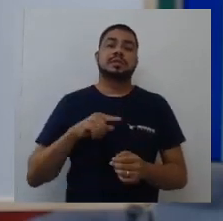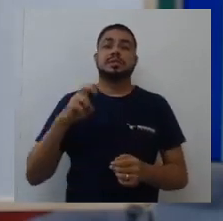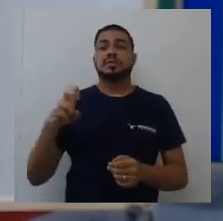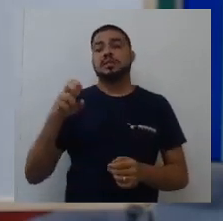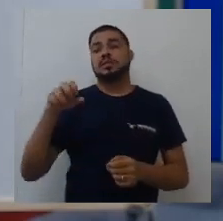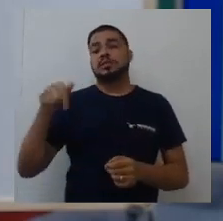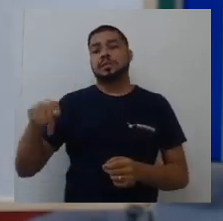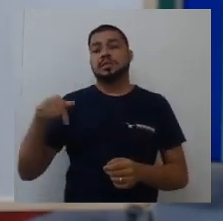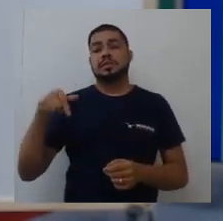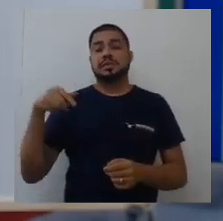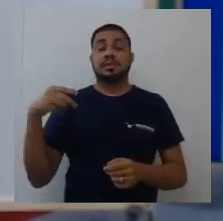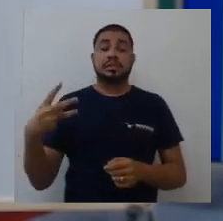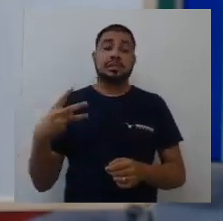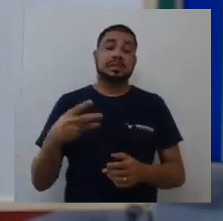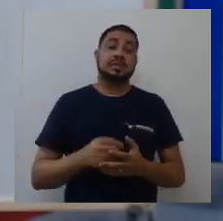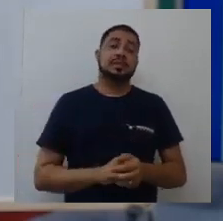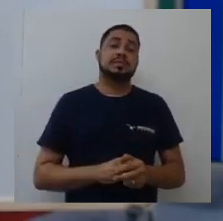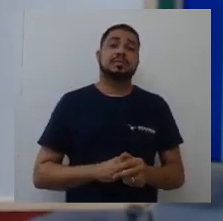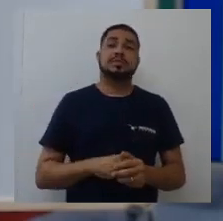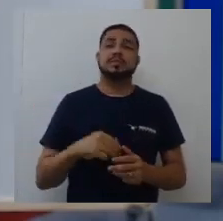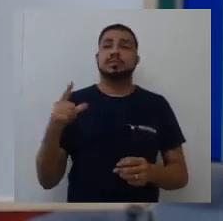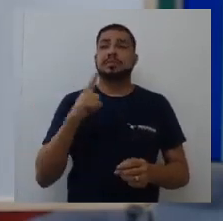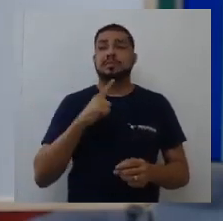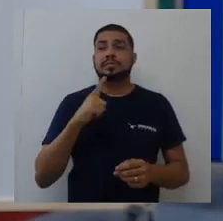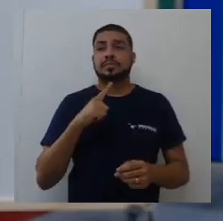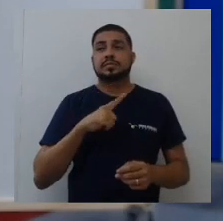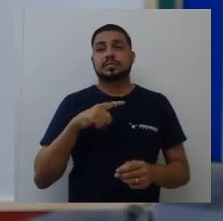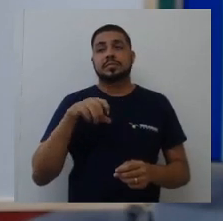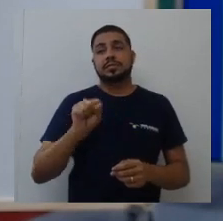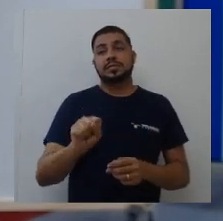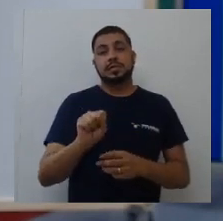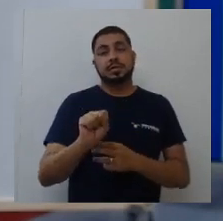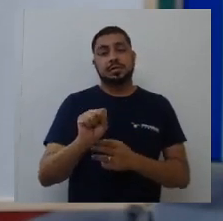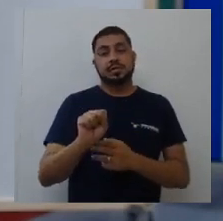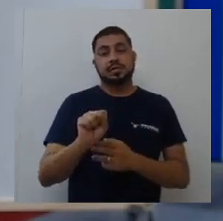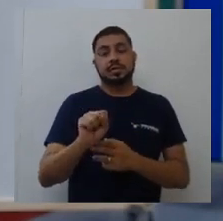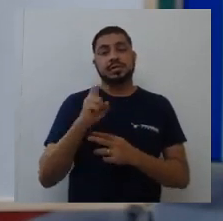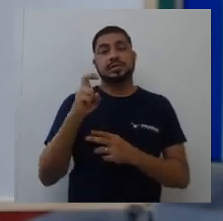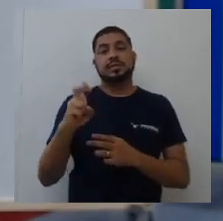7, 35, vem 3, e aqui eu tenho